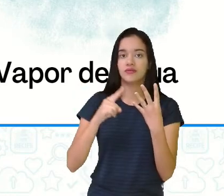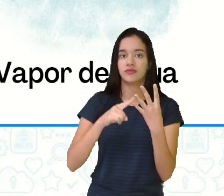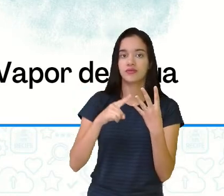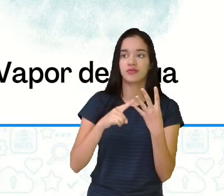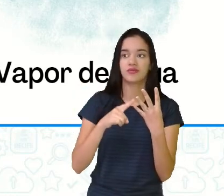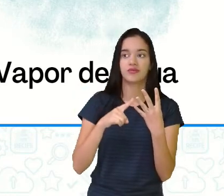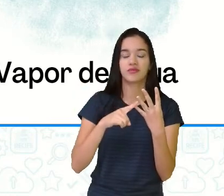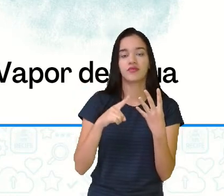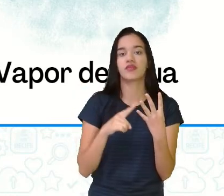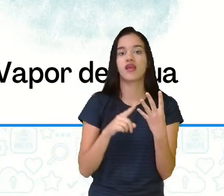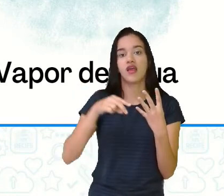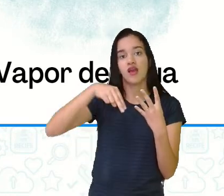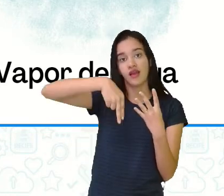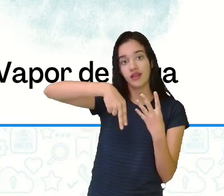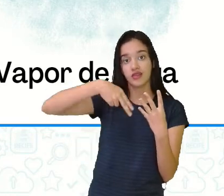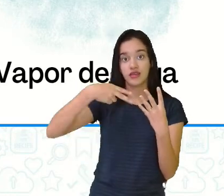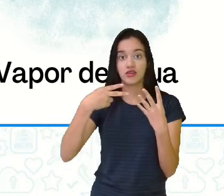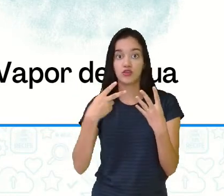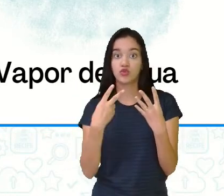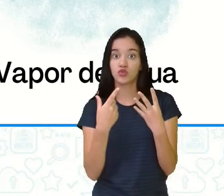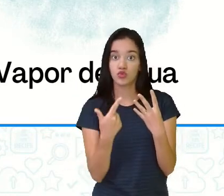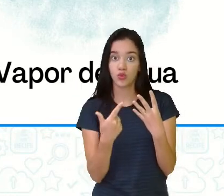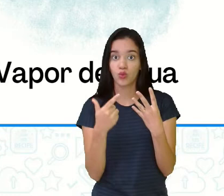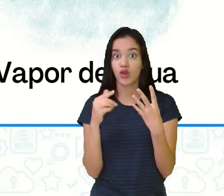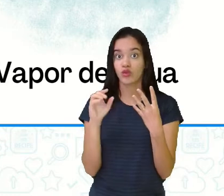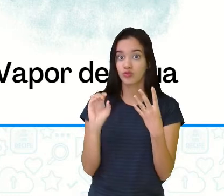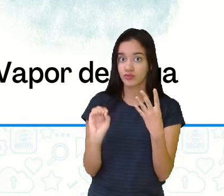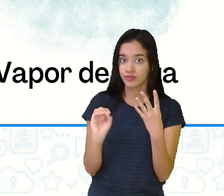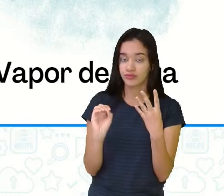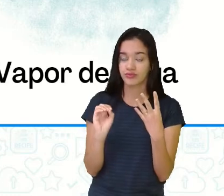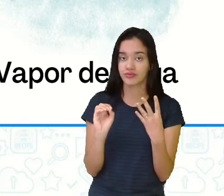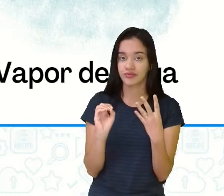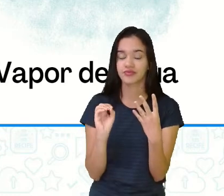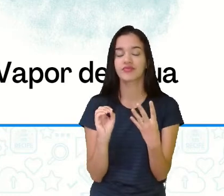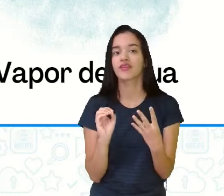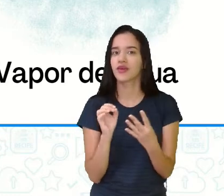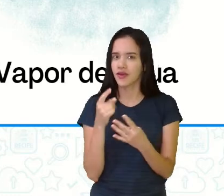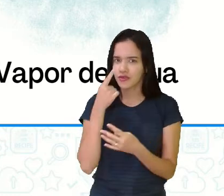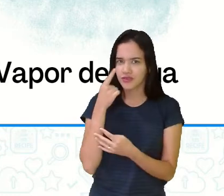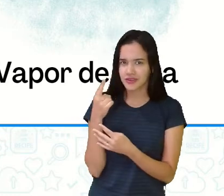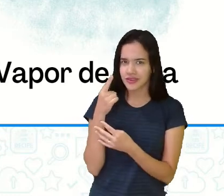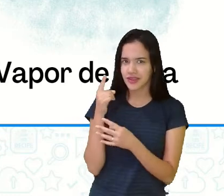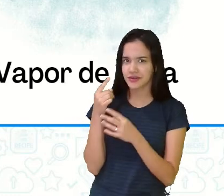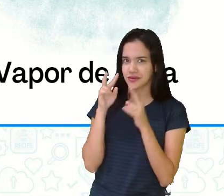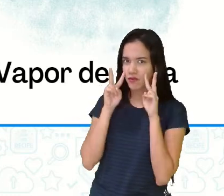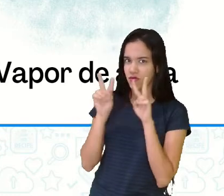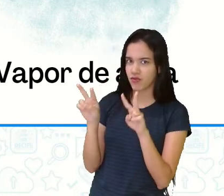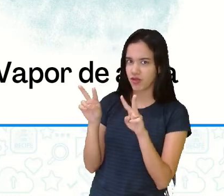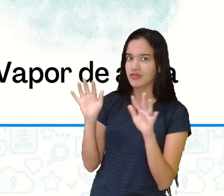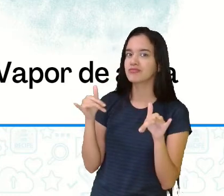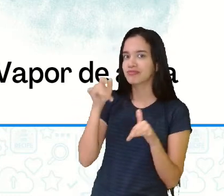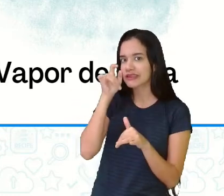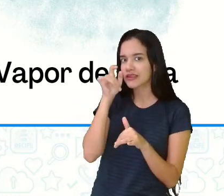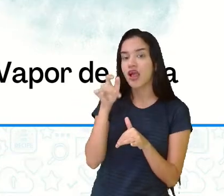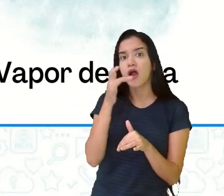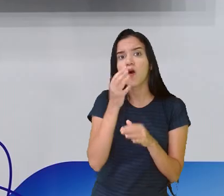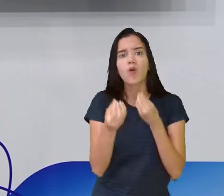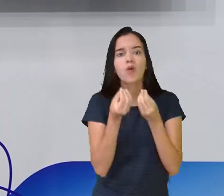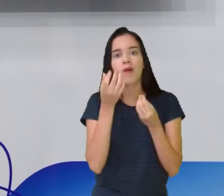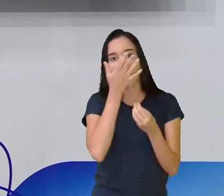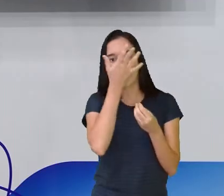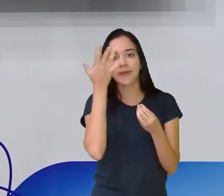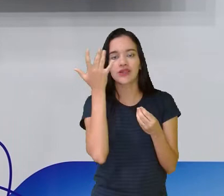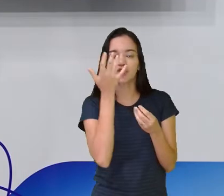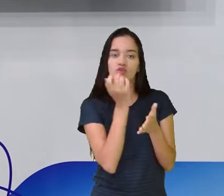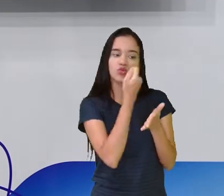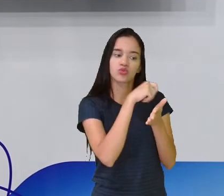E o óxido nitroso tem um N, um 2 e um O. Tá vendo que interessante? Como é que as pessoas escrevem